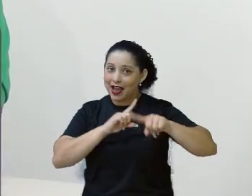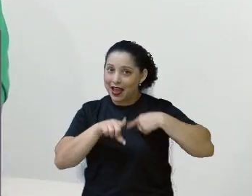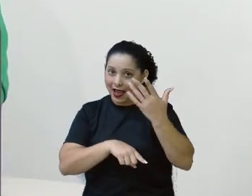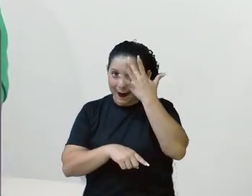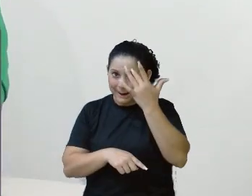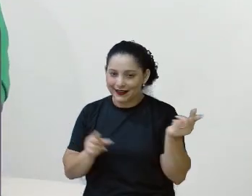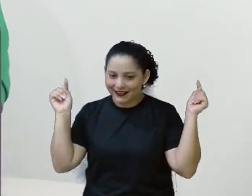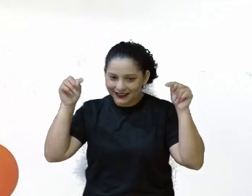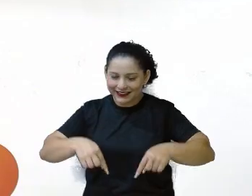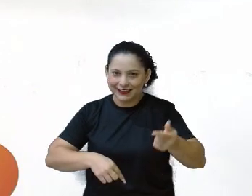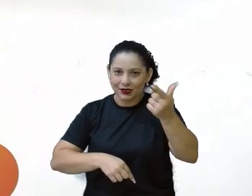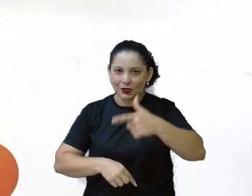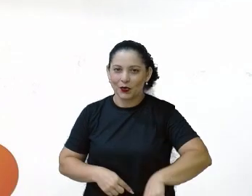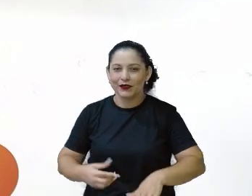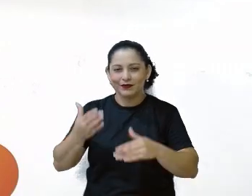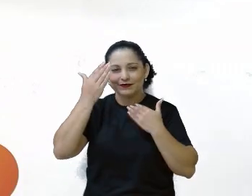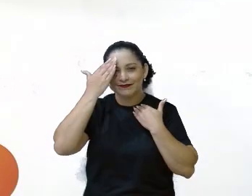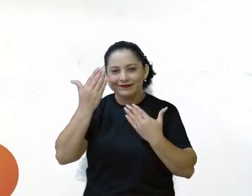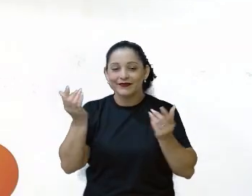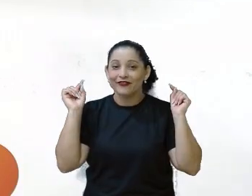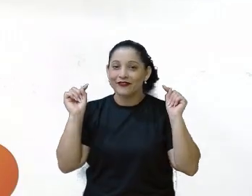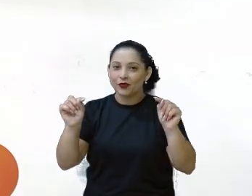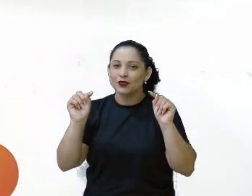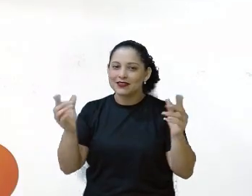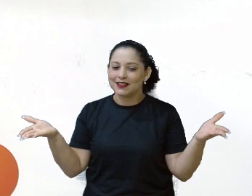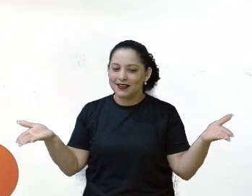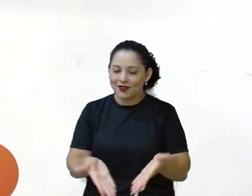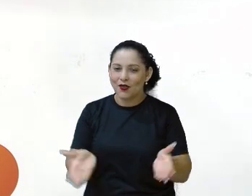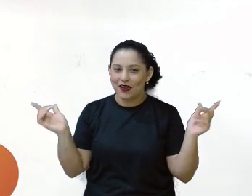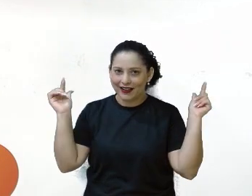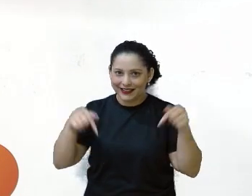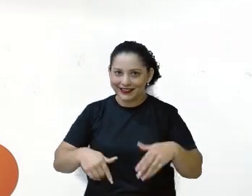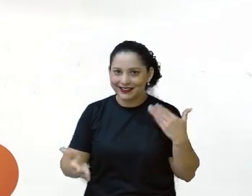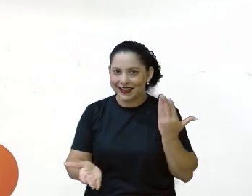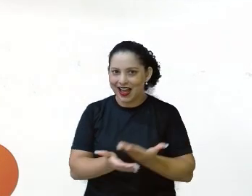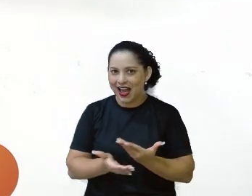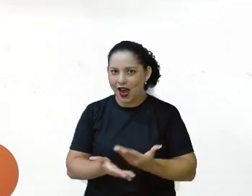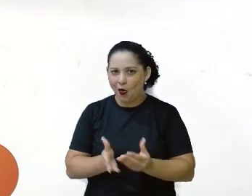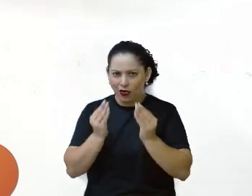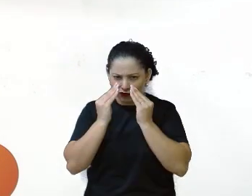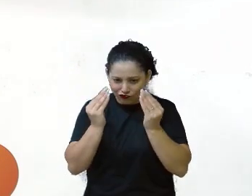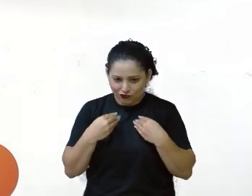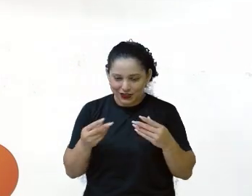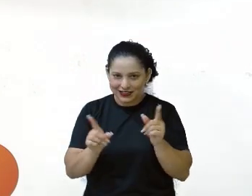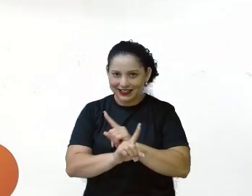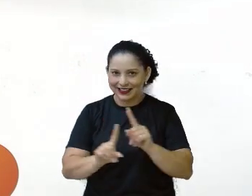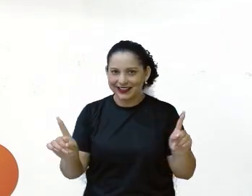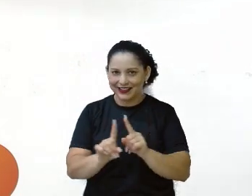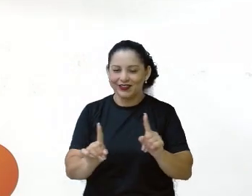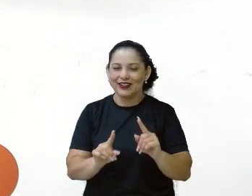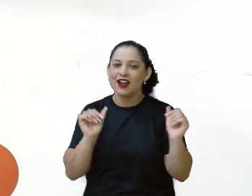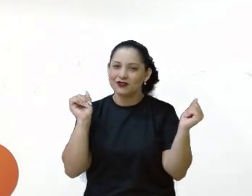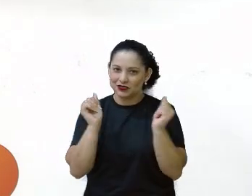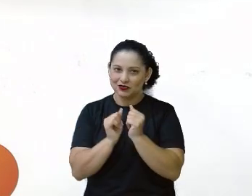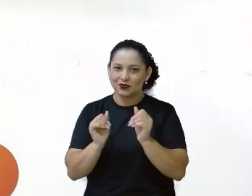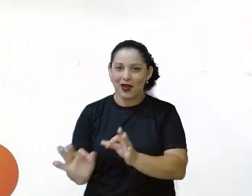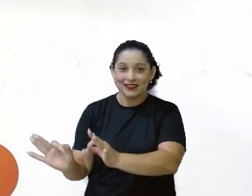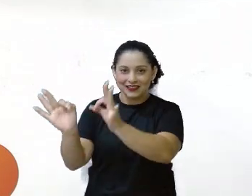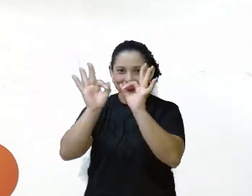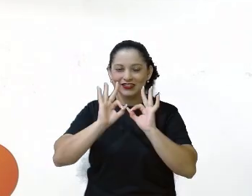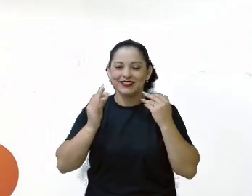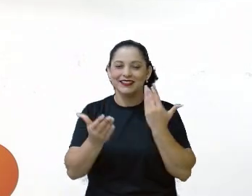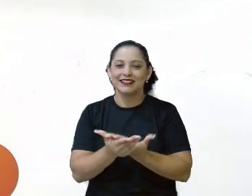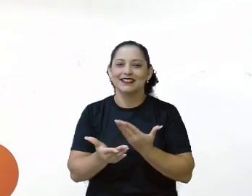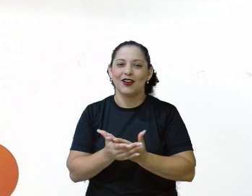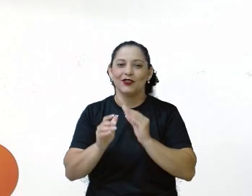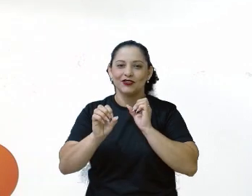novo. E eu agradeço a você que ficou comigo até agora, que não me abandonou e continua assistindo às aulas